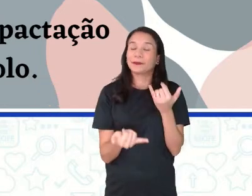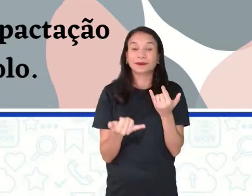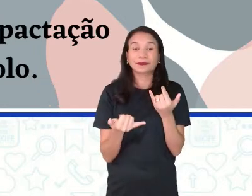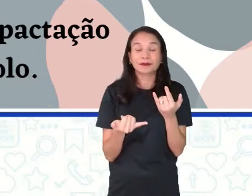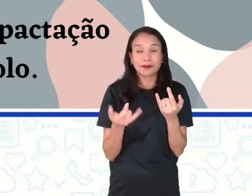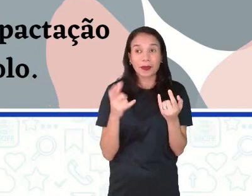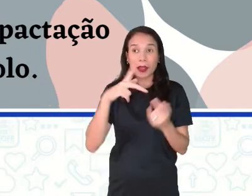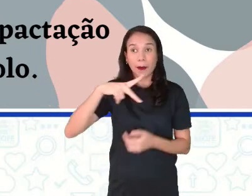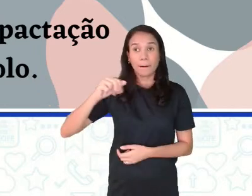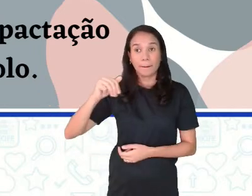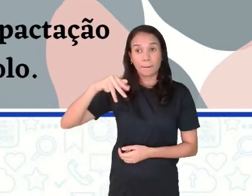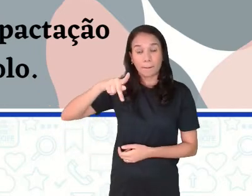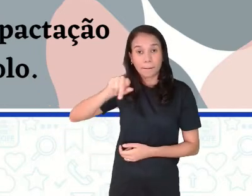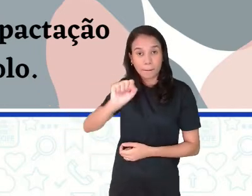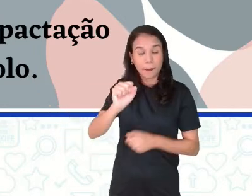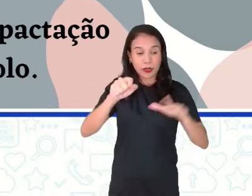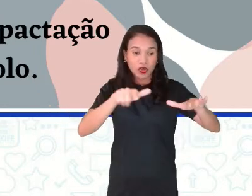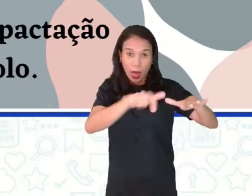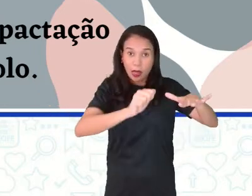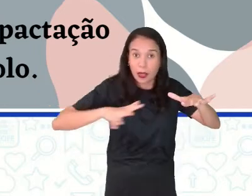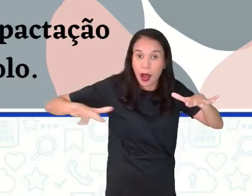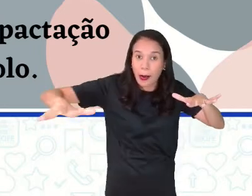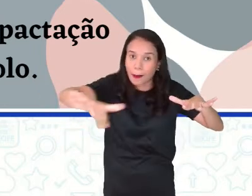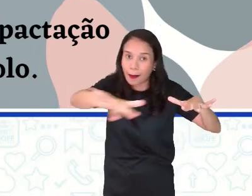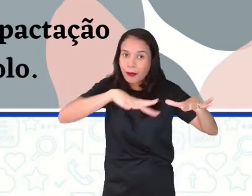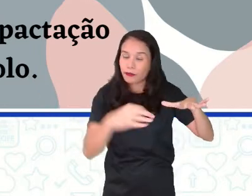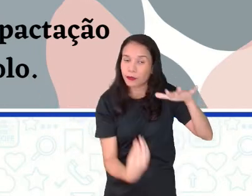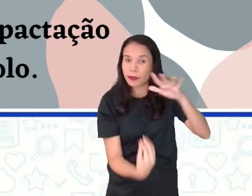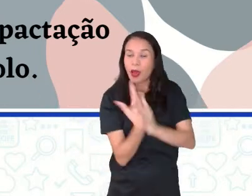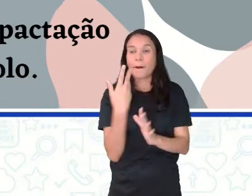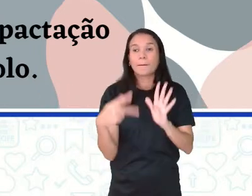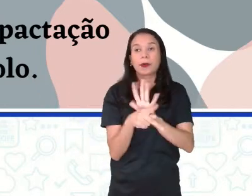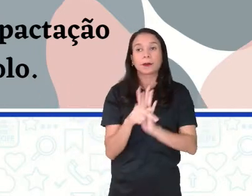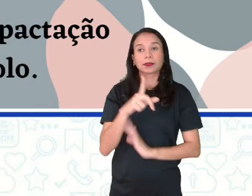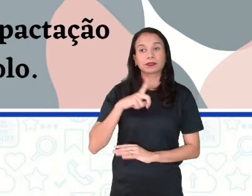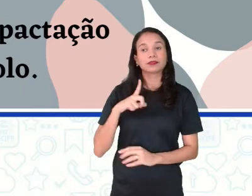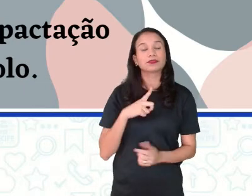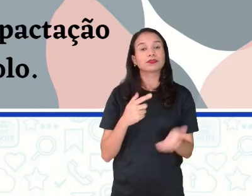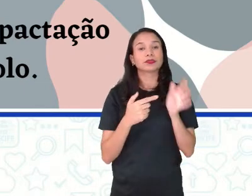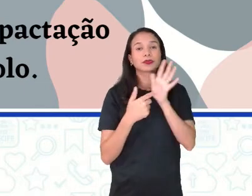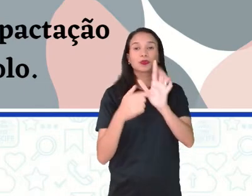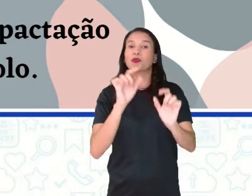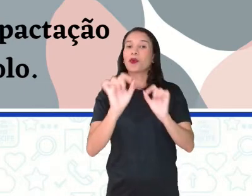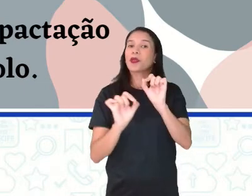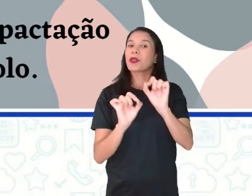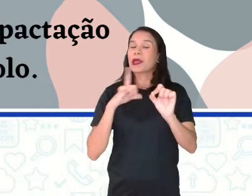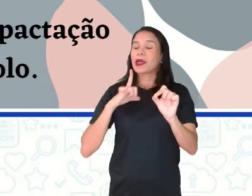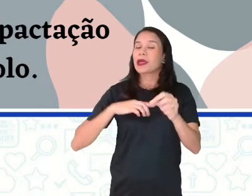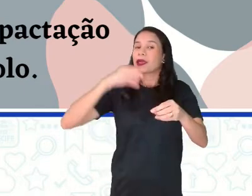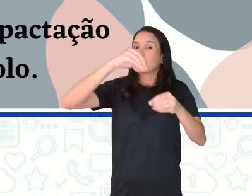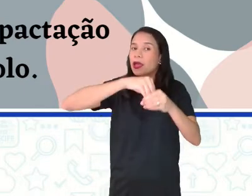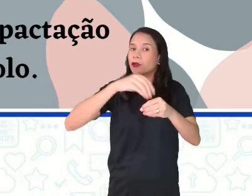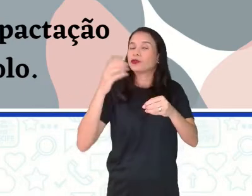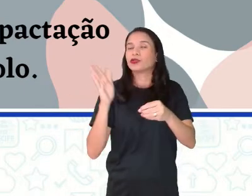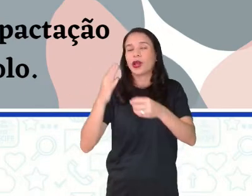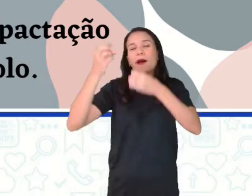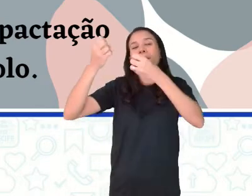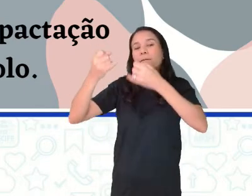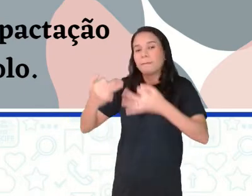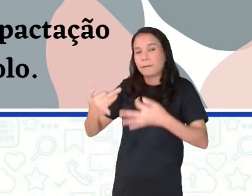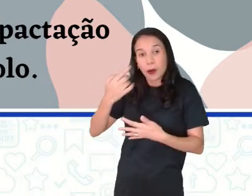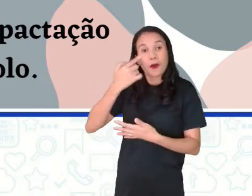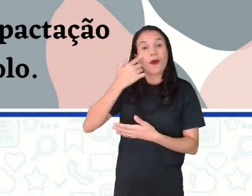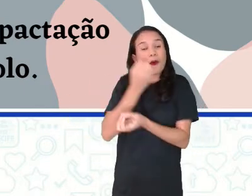os pampas, pessoal, como a gente está falando de relevo, de formação, né? Eu vou trazer aqui para vocês que, como a gente já falou,